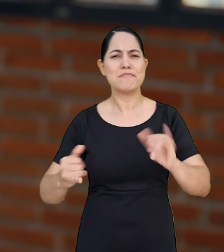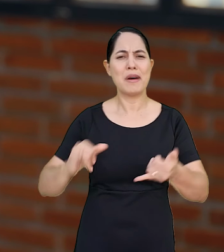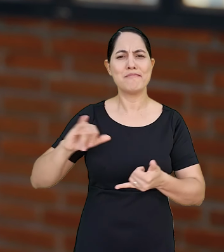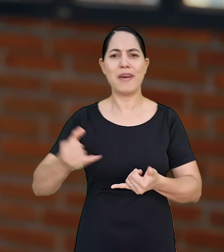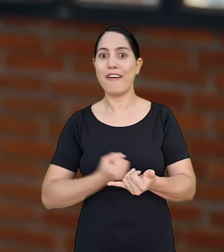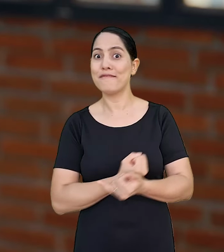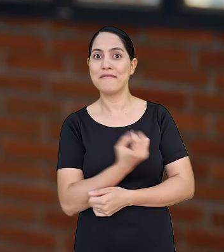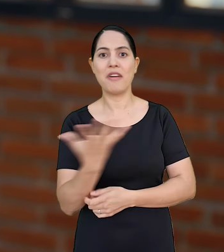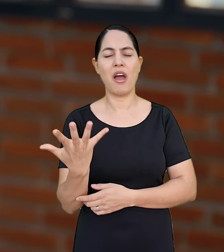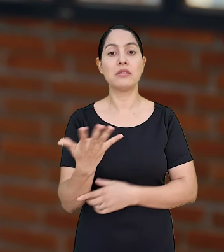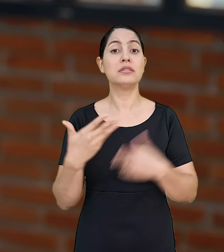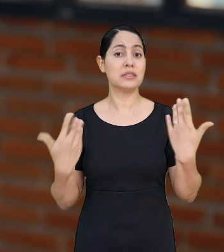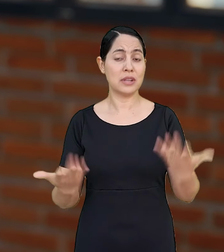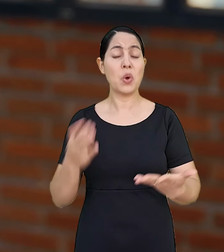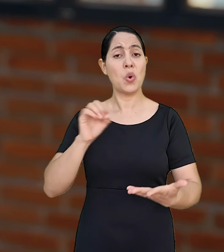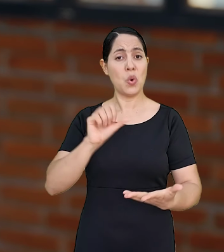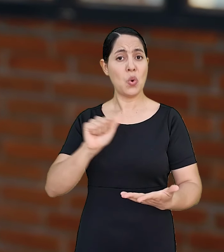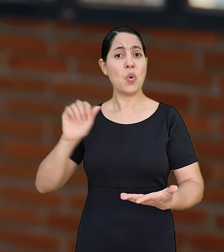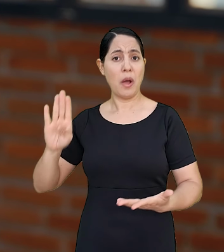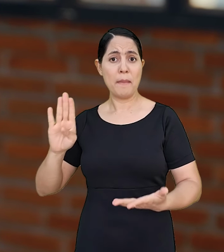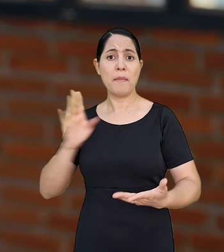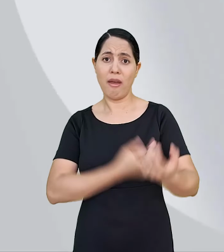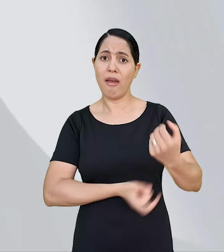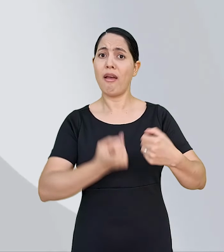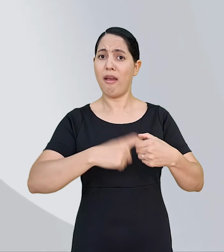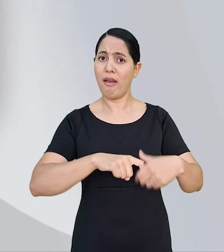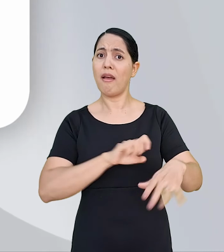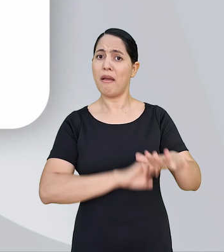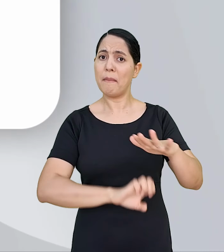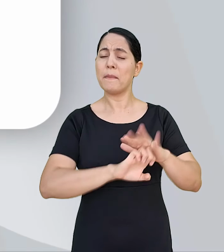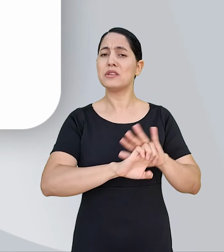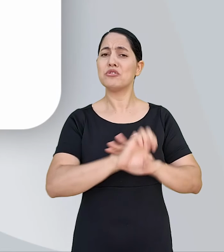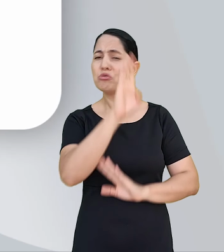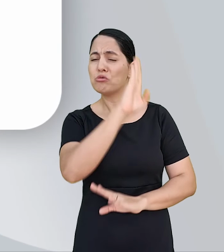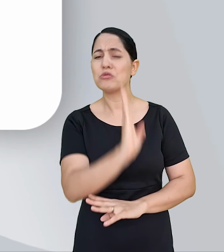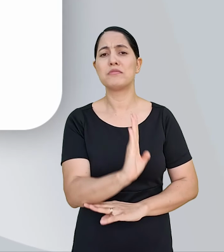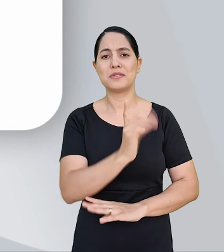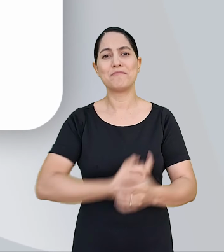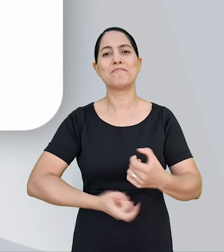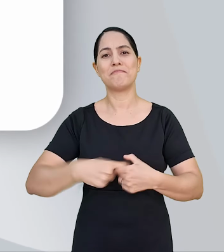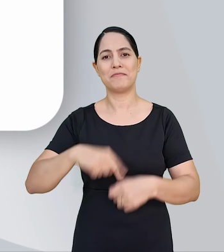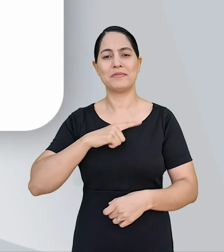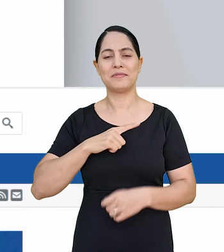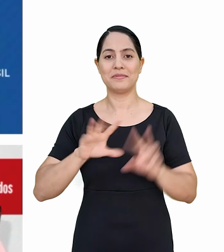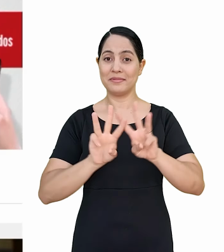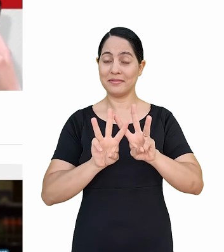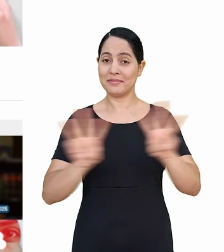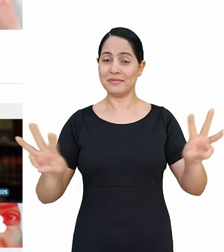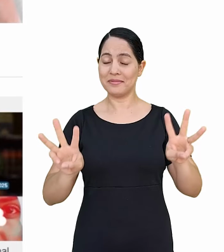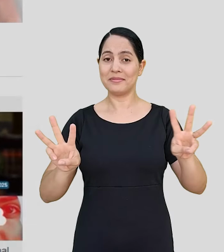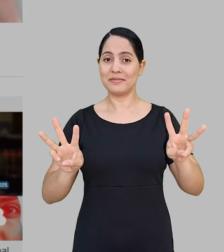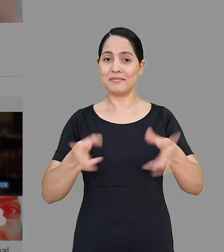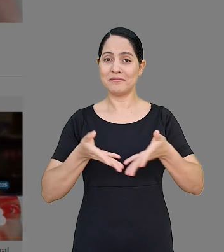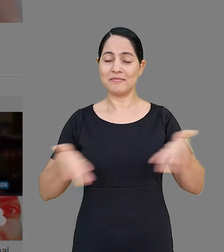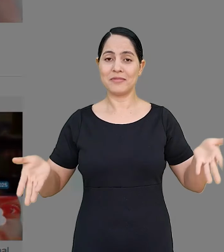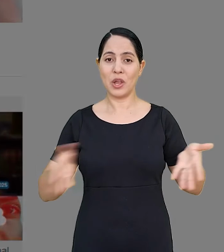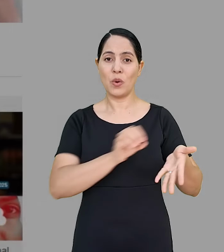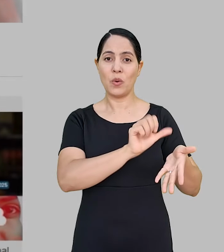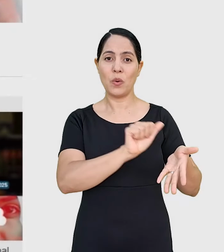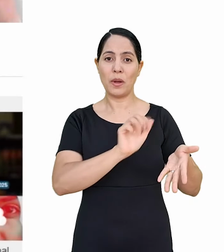pela Ordem com empresas de todo o país. No site da OAB Nacional, oab.org.br, na